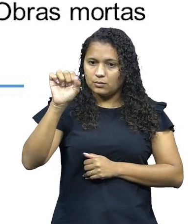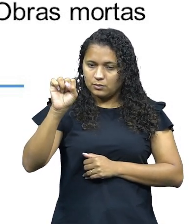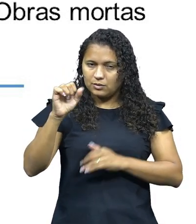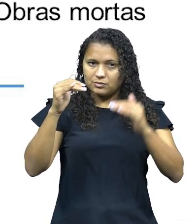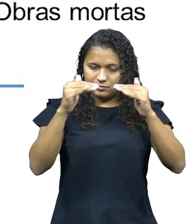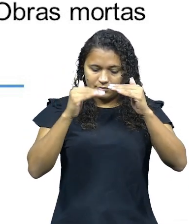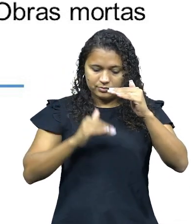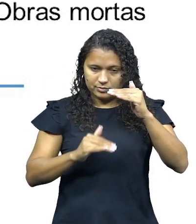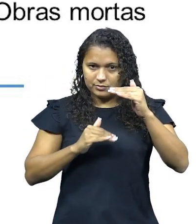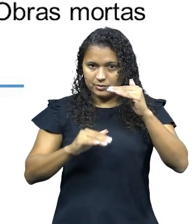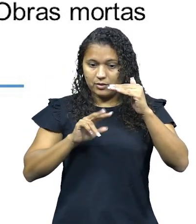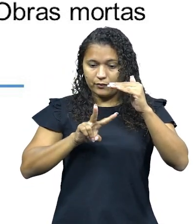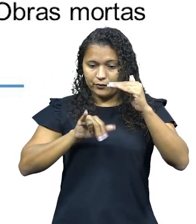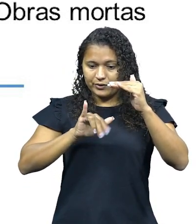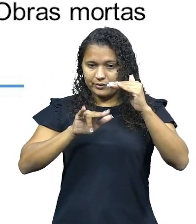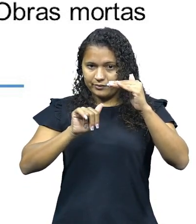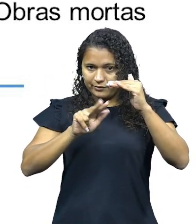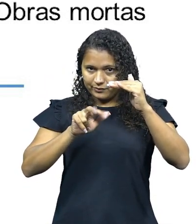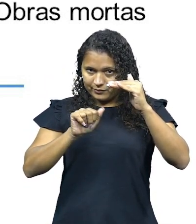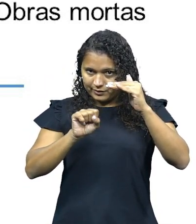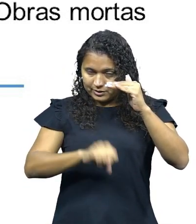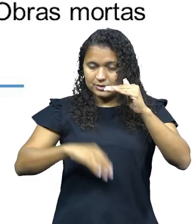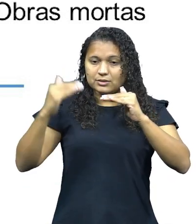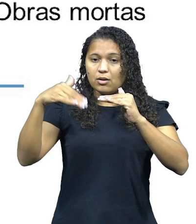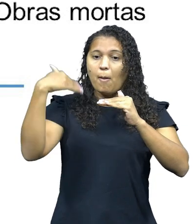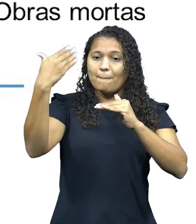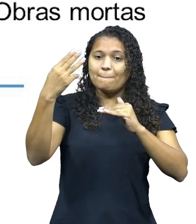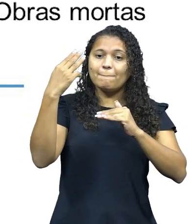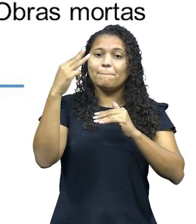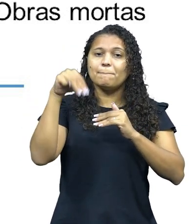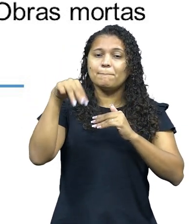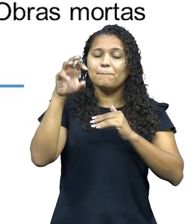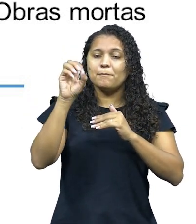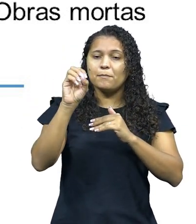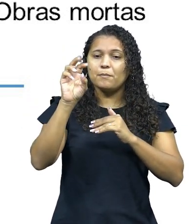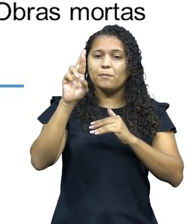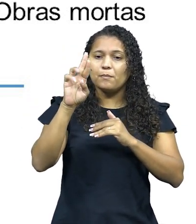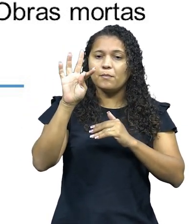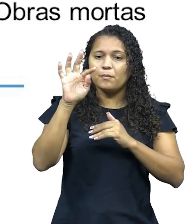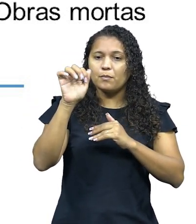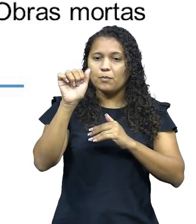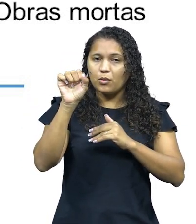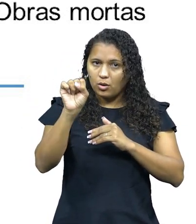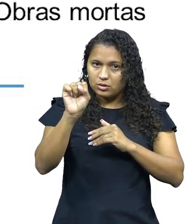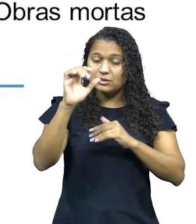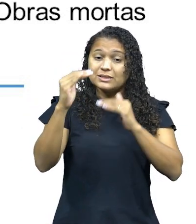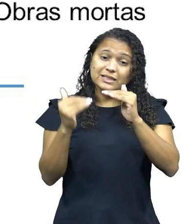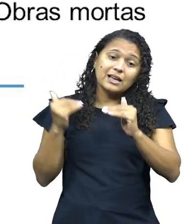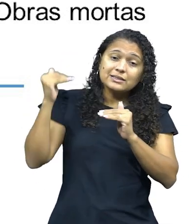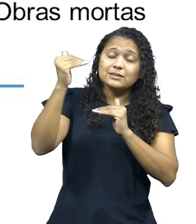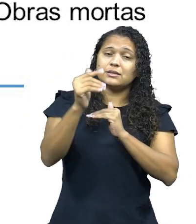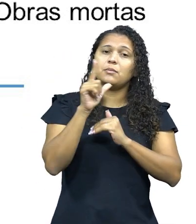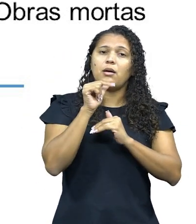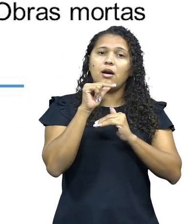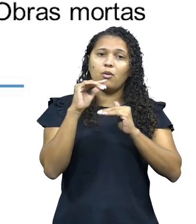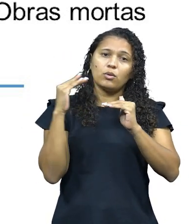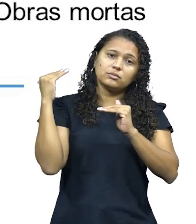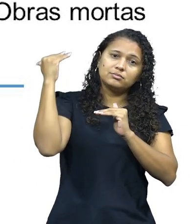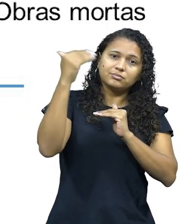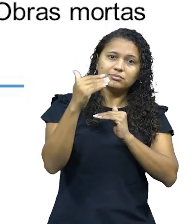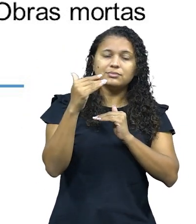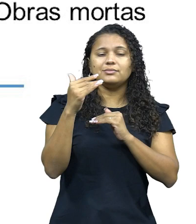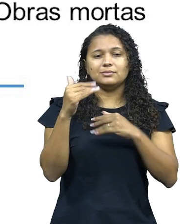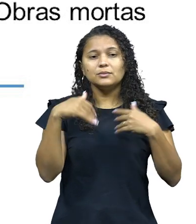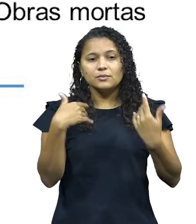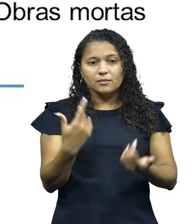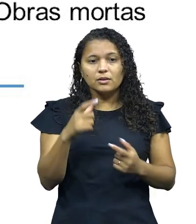que é a parte que fica na água, as obras mortas é a parte que fica sobre a água, acima da água. E nessas obras mortas que